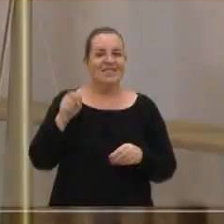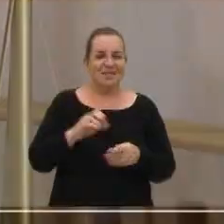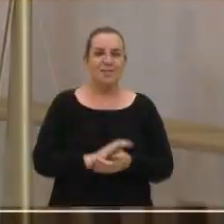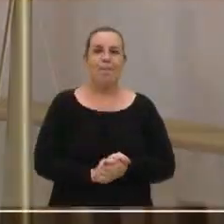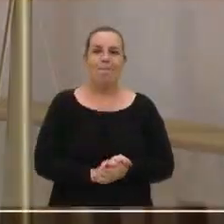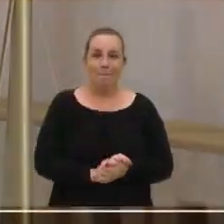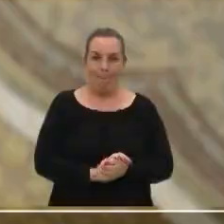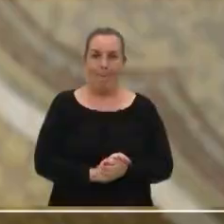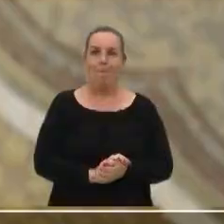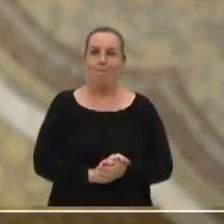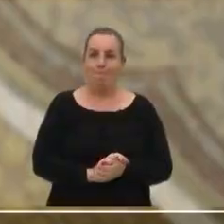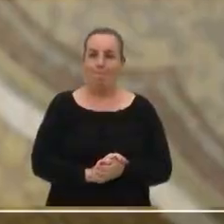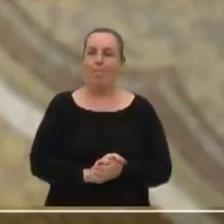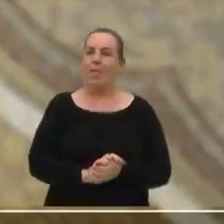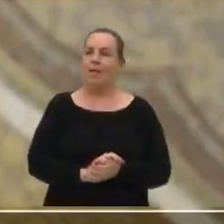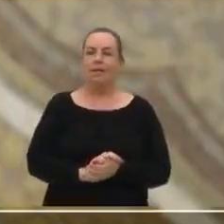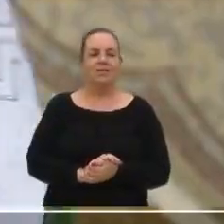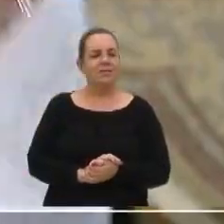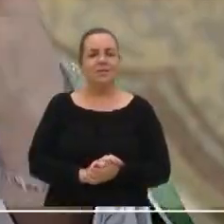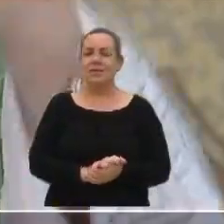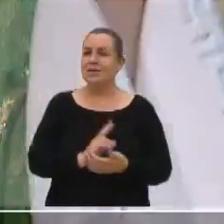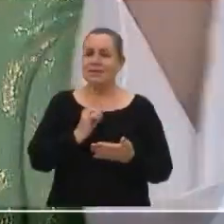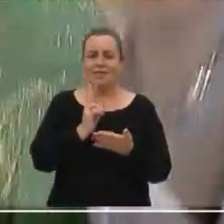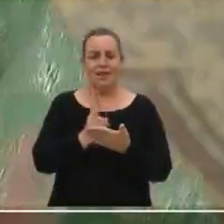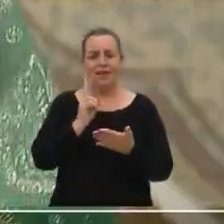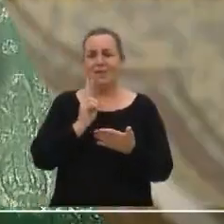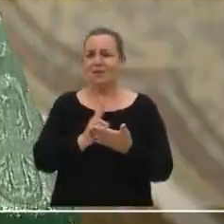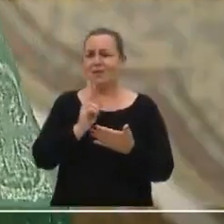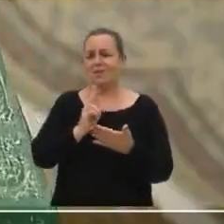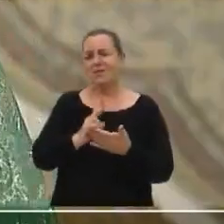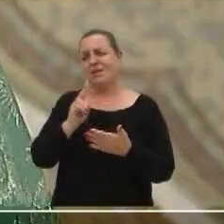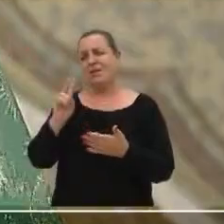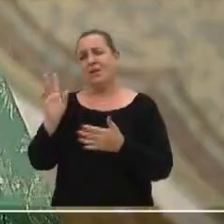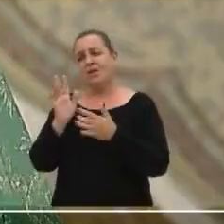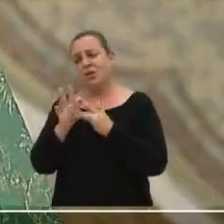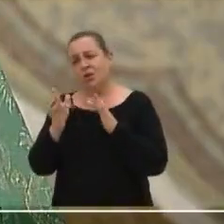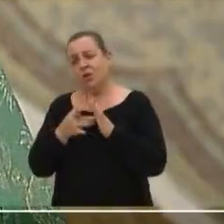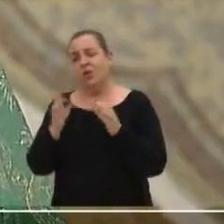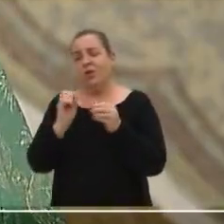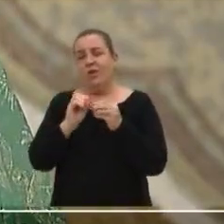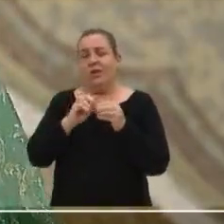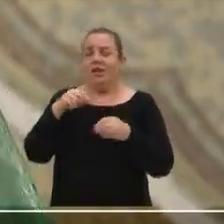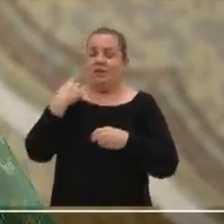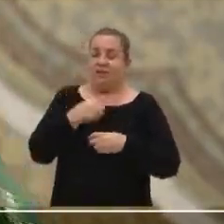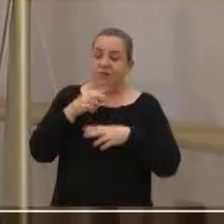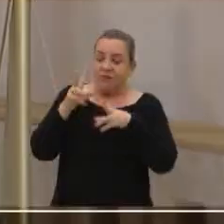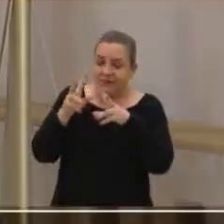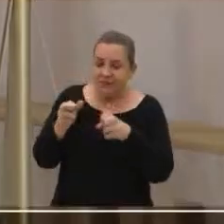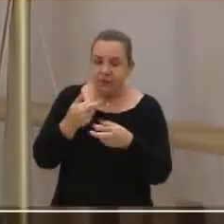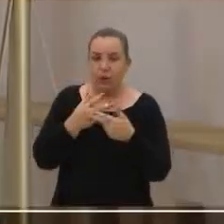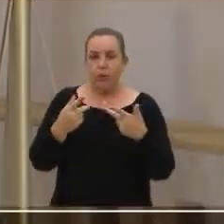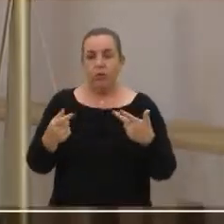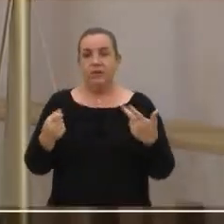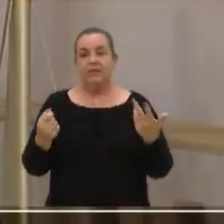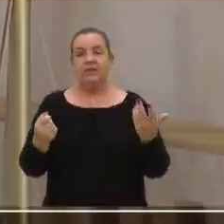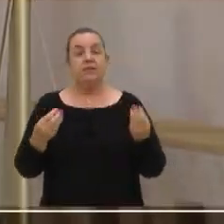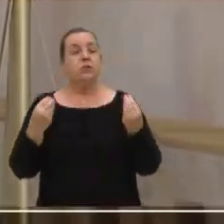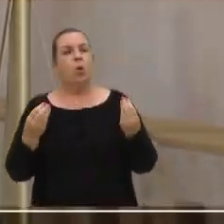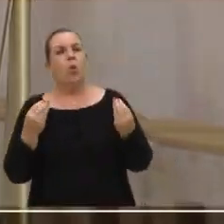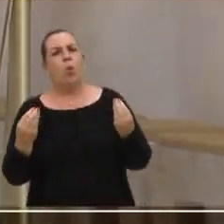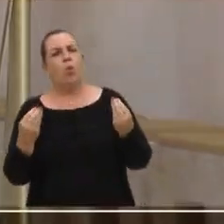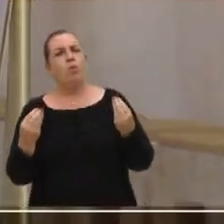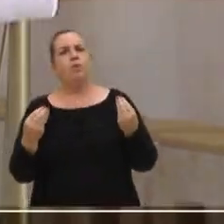Quantas vezes o Senhor nos desmascara com fatos e acontecimentos da vida? Como que Ele desmascarou o